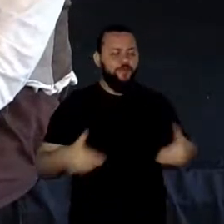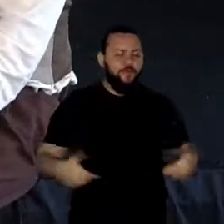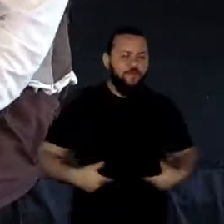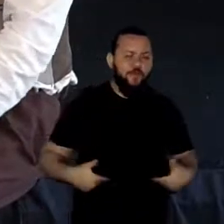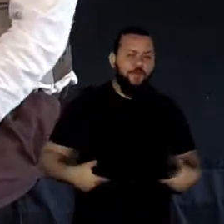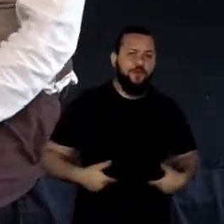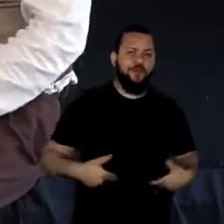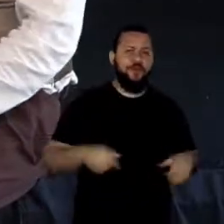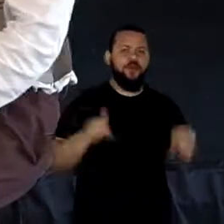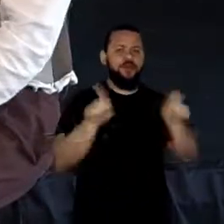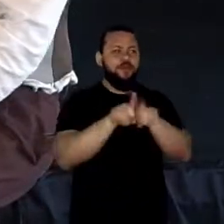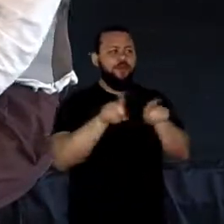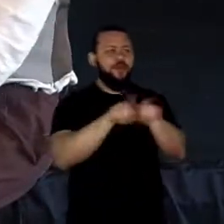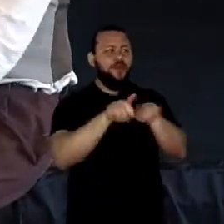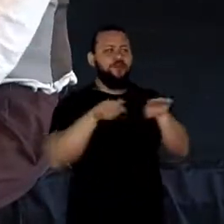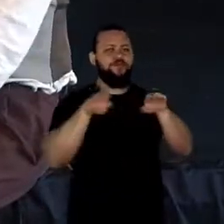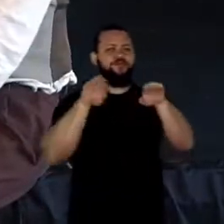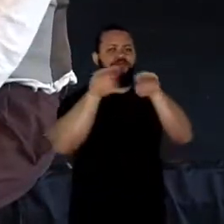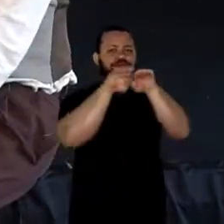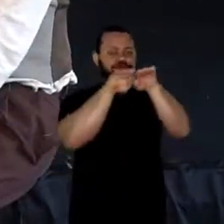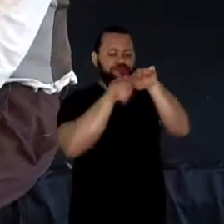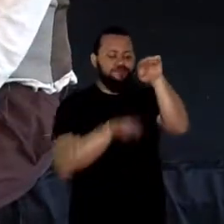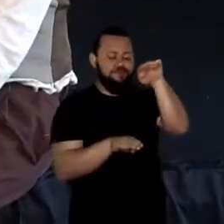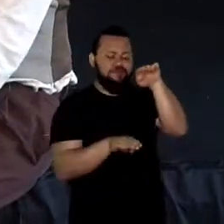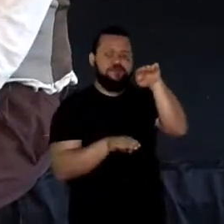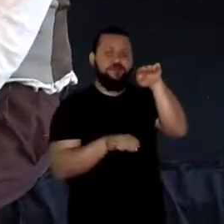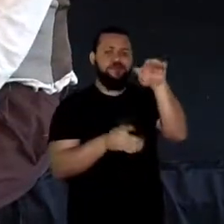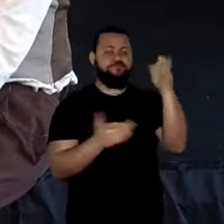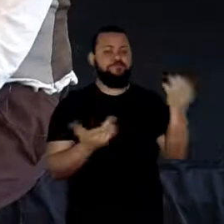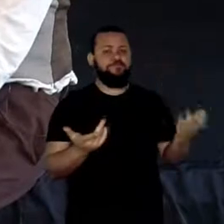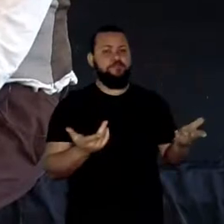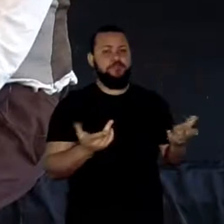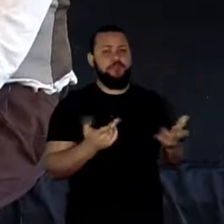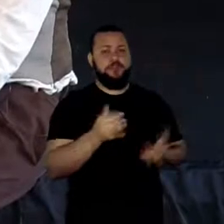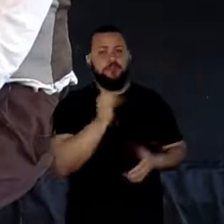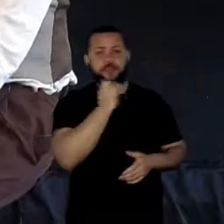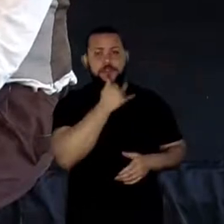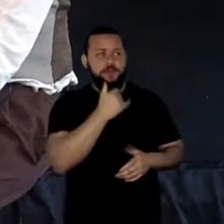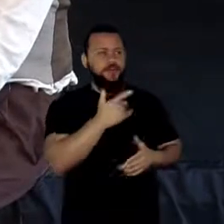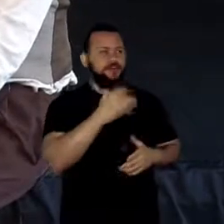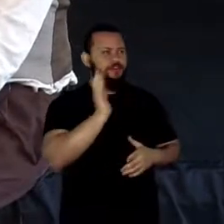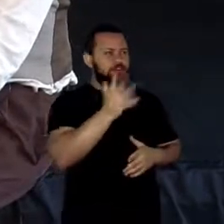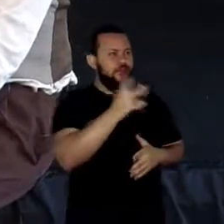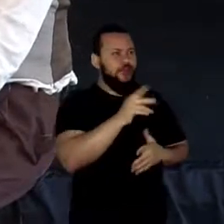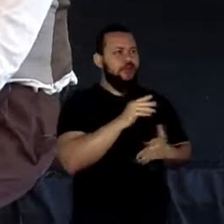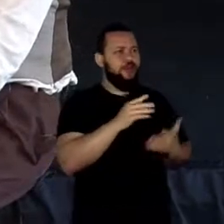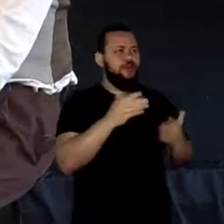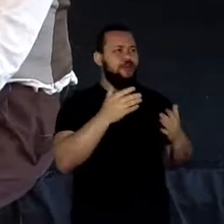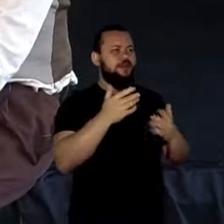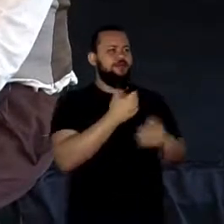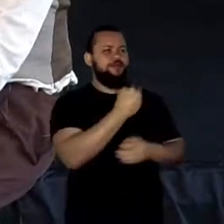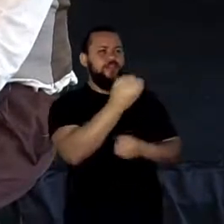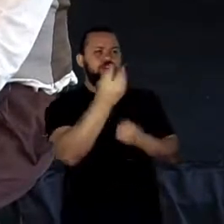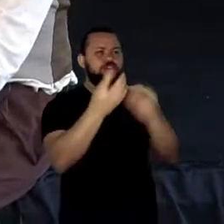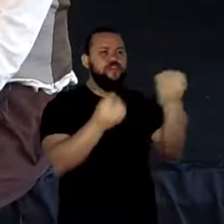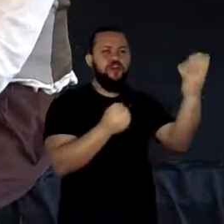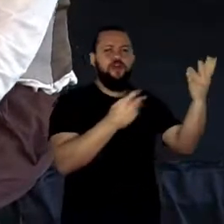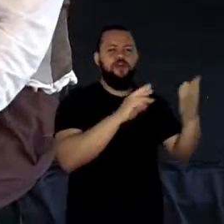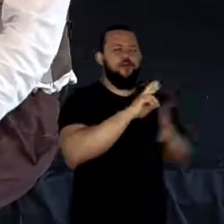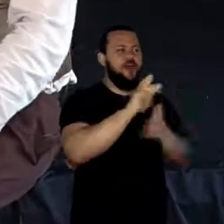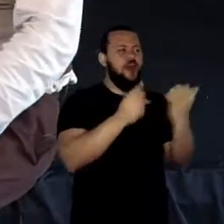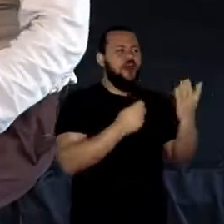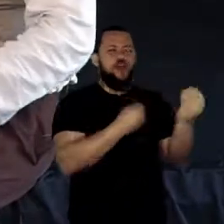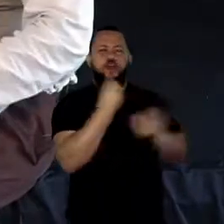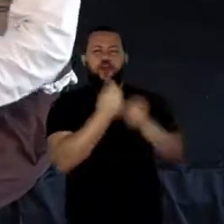né? E esse espetáculo, como você já falou, que passou por diversos festivais e tal. E como que o público recebe